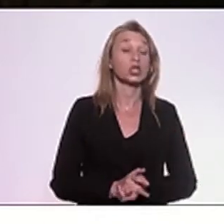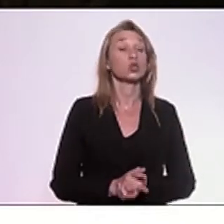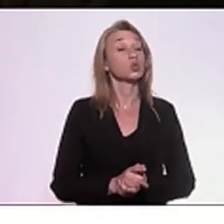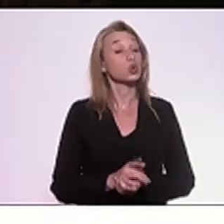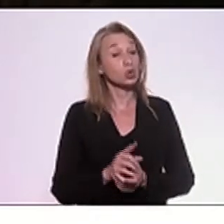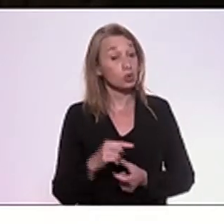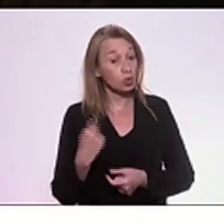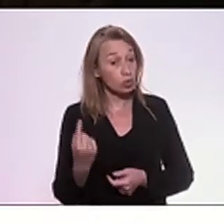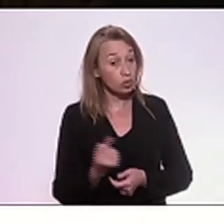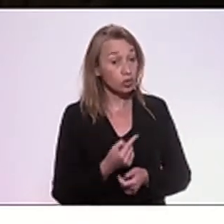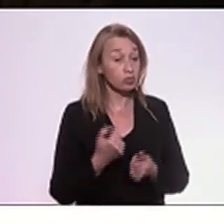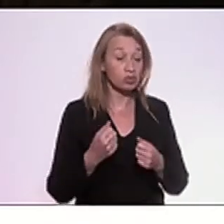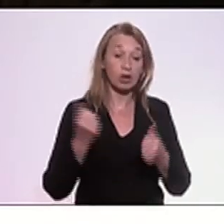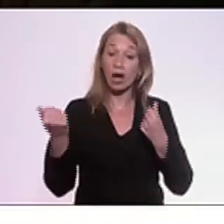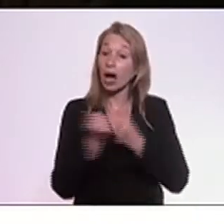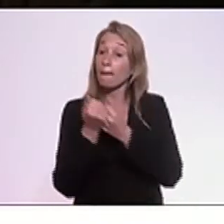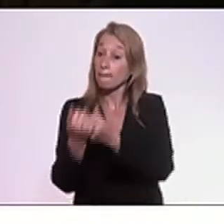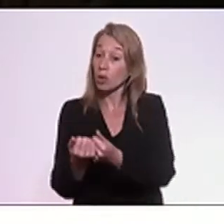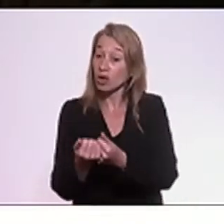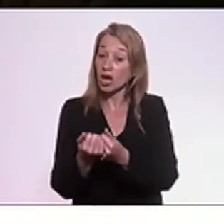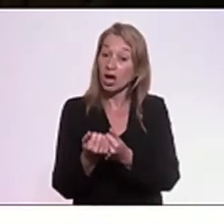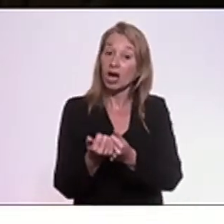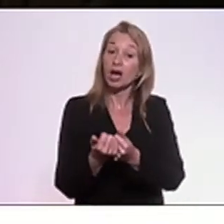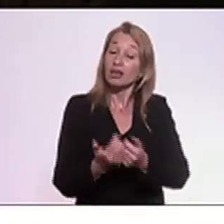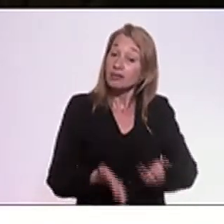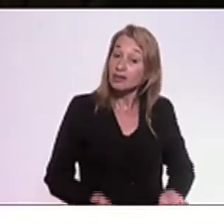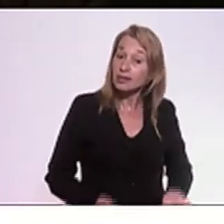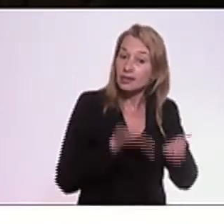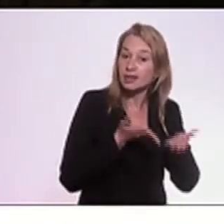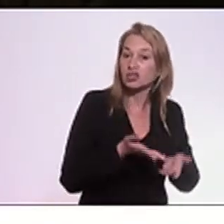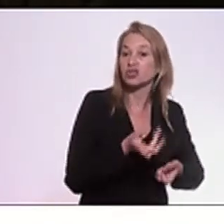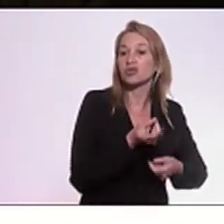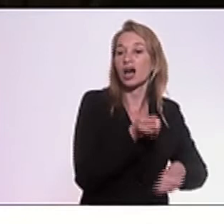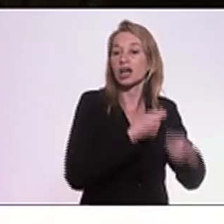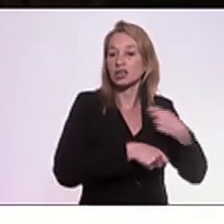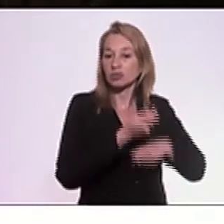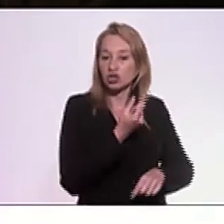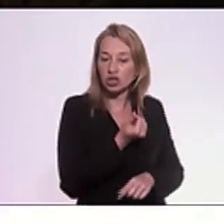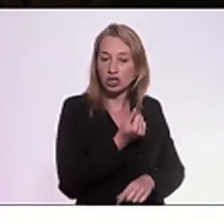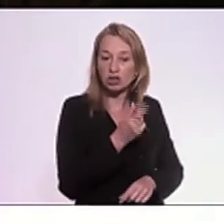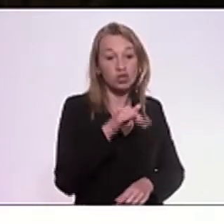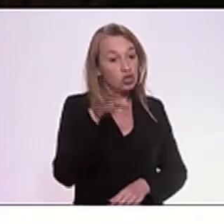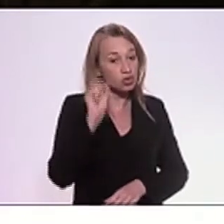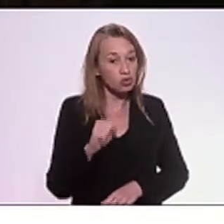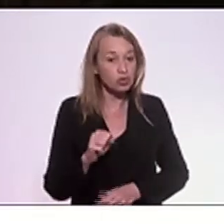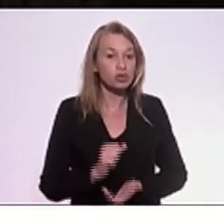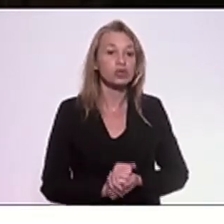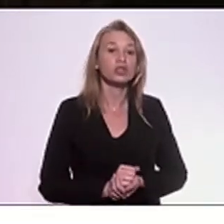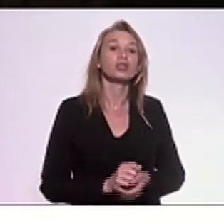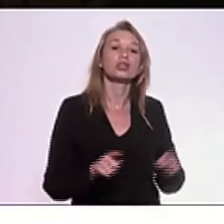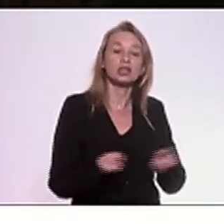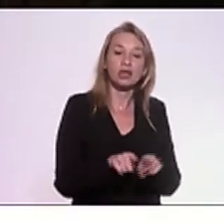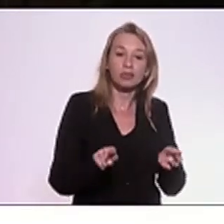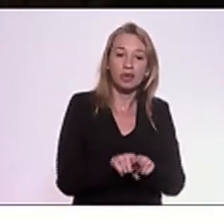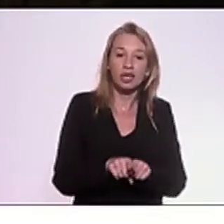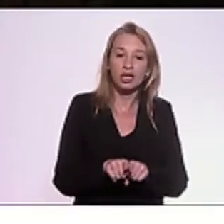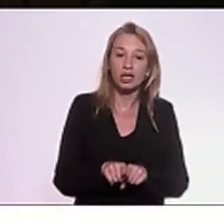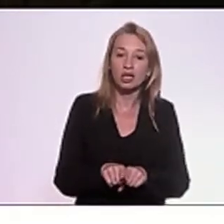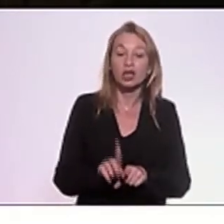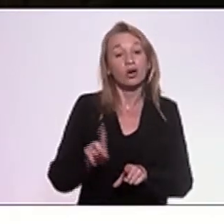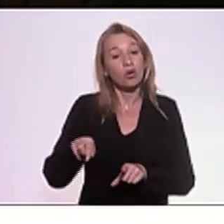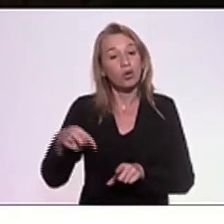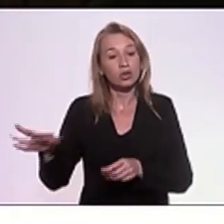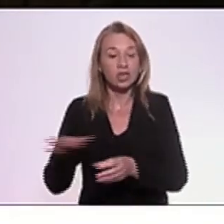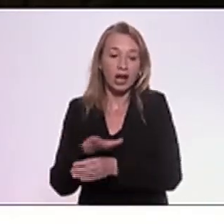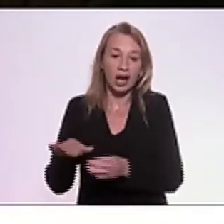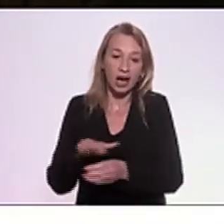deveríamos apoiar e incentivar o investimento desses fundos. E existe um cenário de calamidade, um cenário que sim